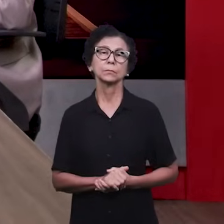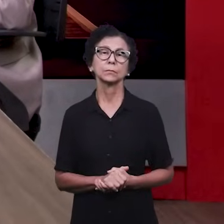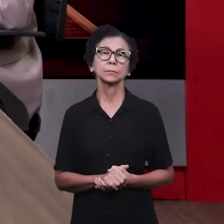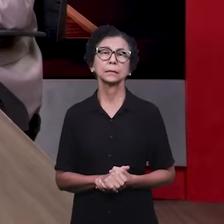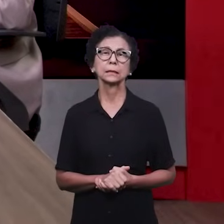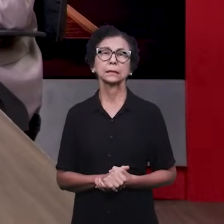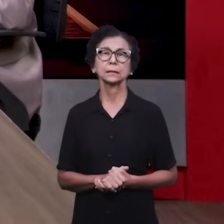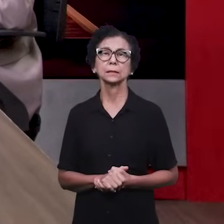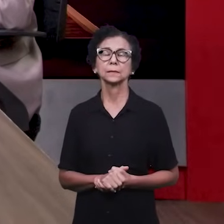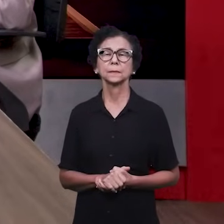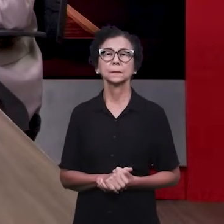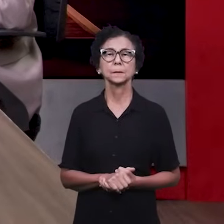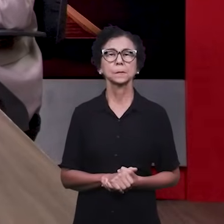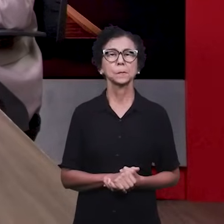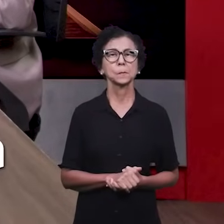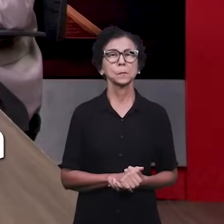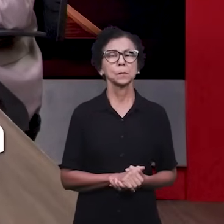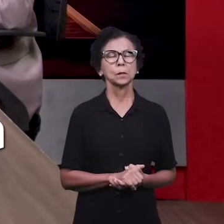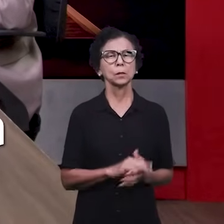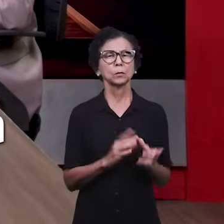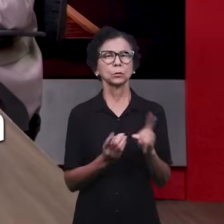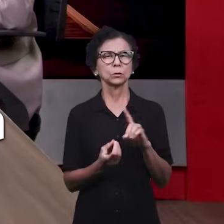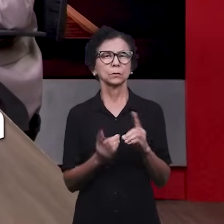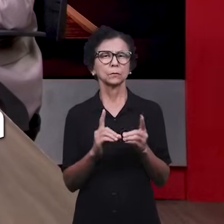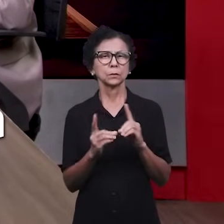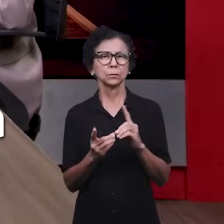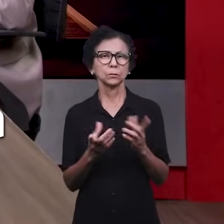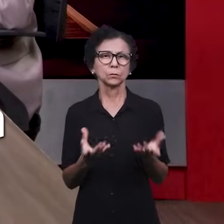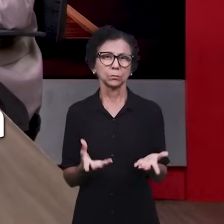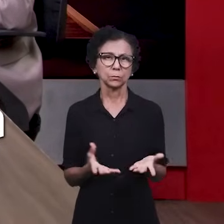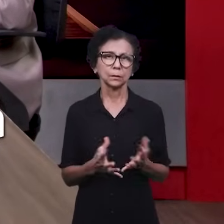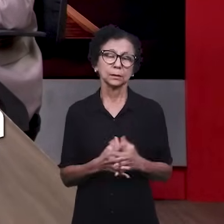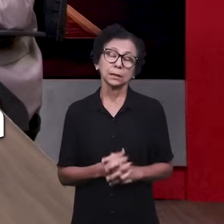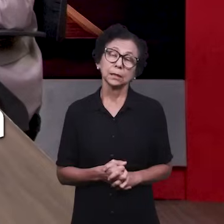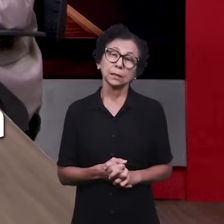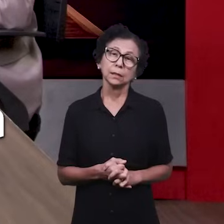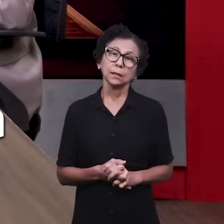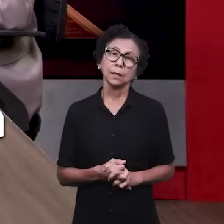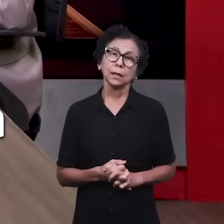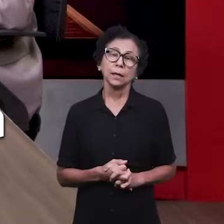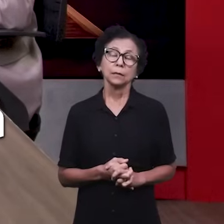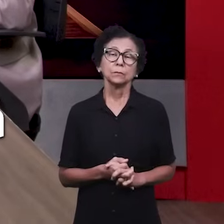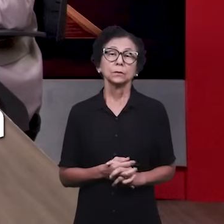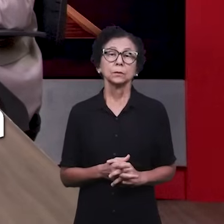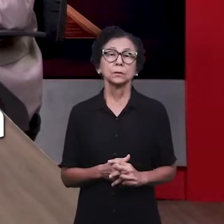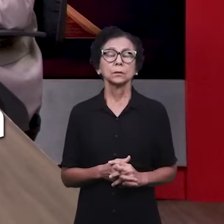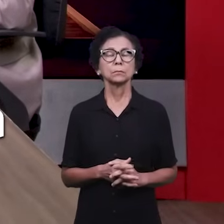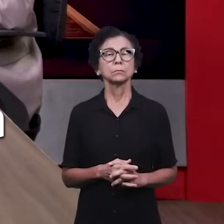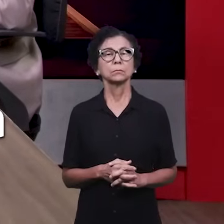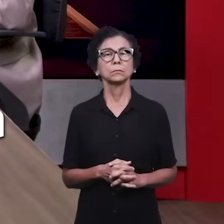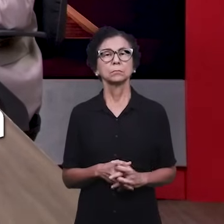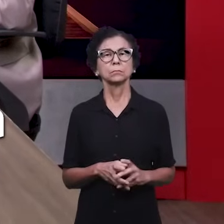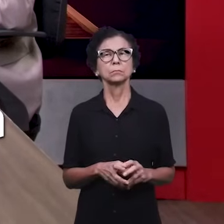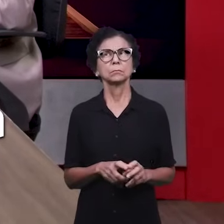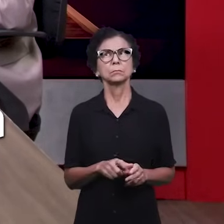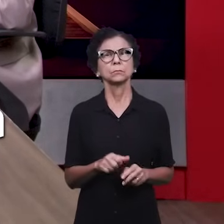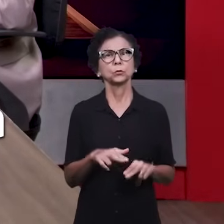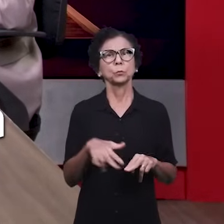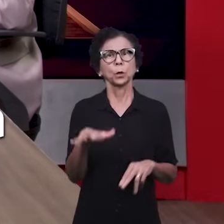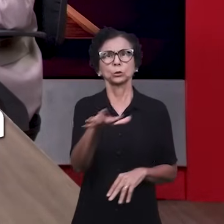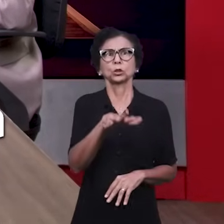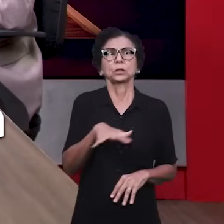prejudicou de alguma forma a igreja. Alguns podem trazer até algum benefício, porque não podemos condenar de uma forma geral, mas, às